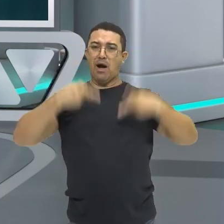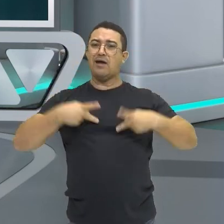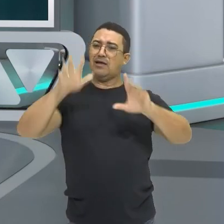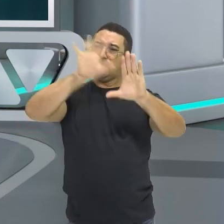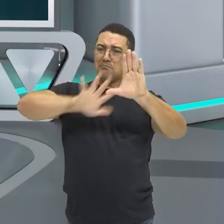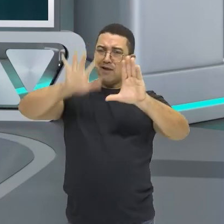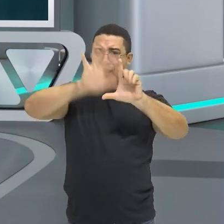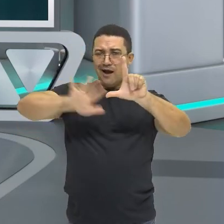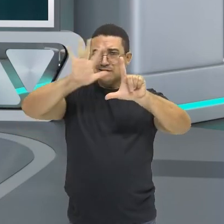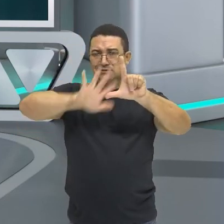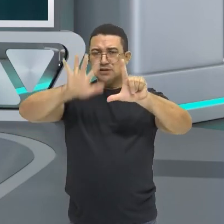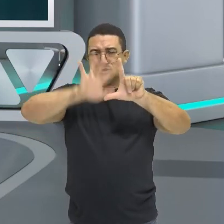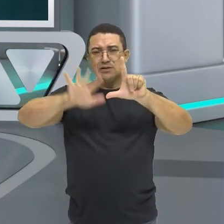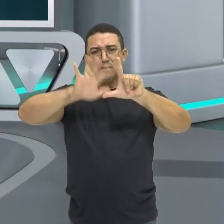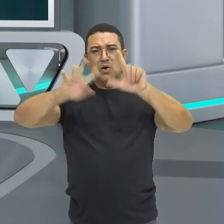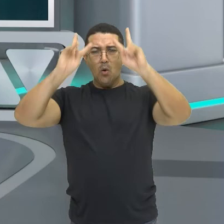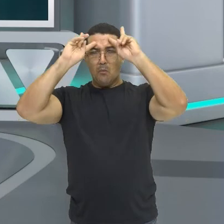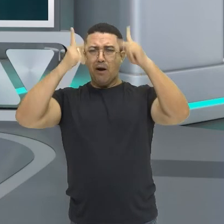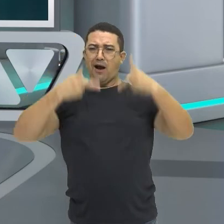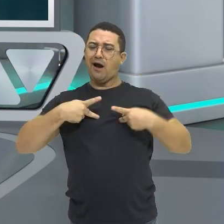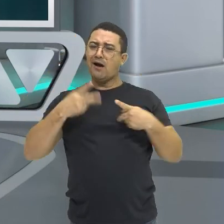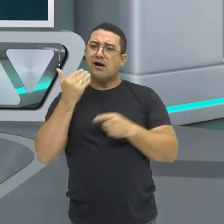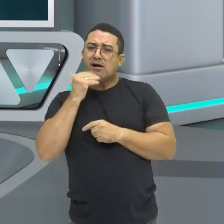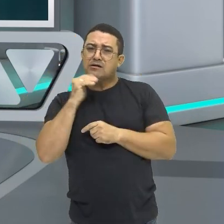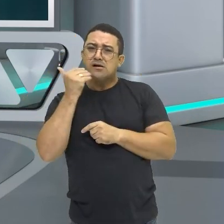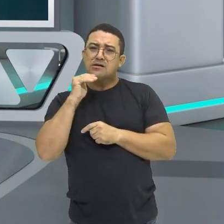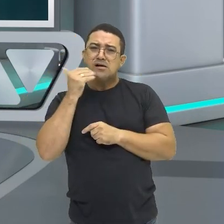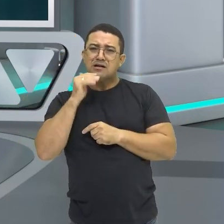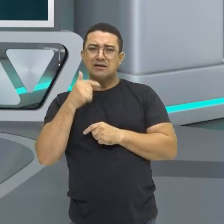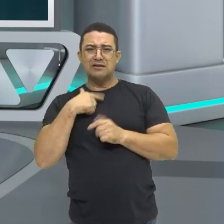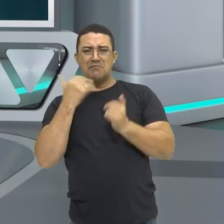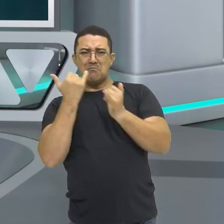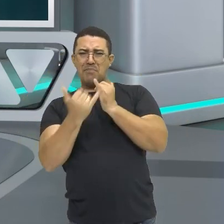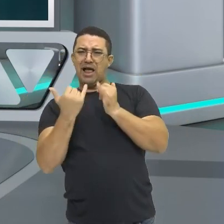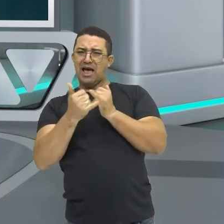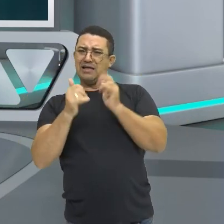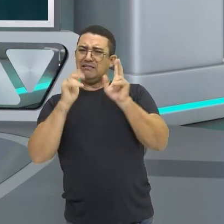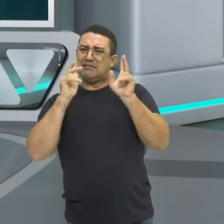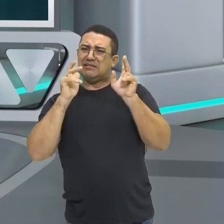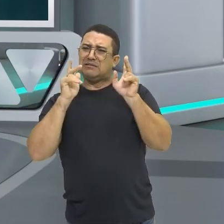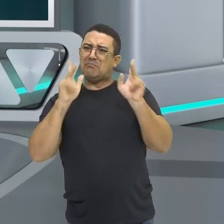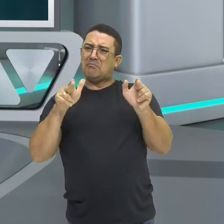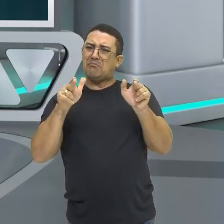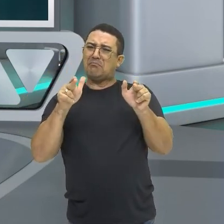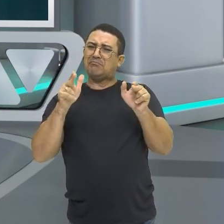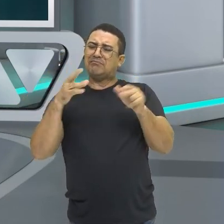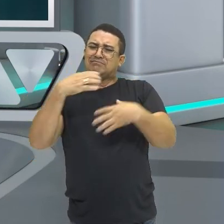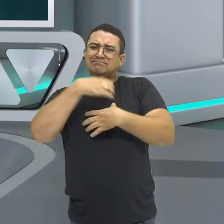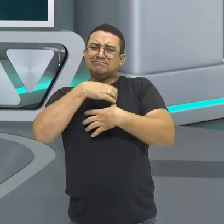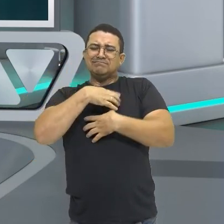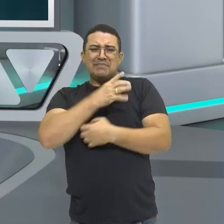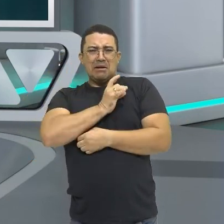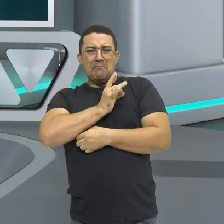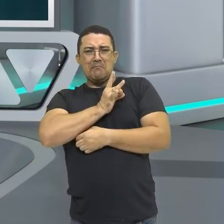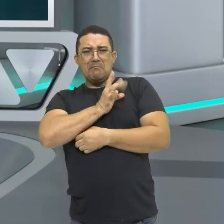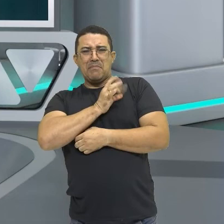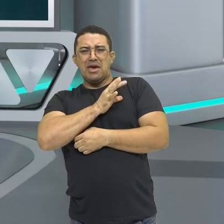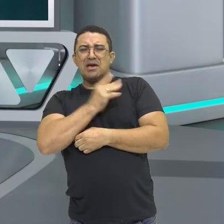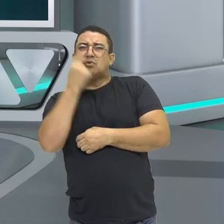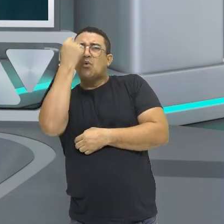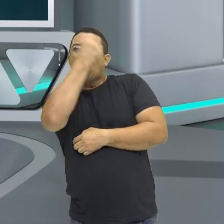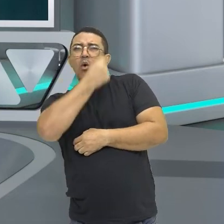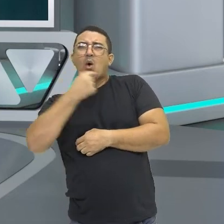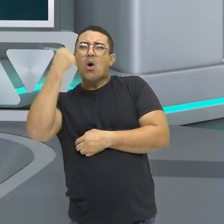você olhar direito, você tem uma sensação assim de medo, te causa um incômodo essa deformação